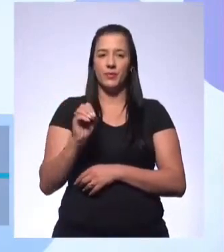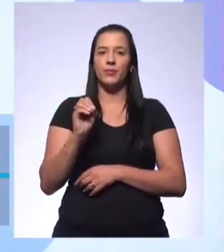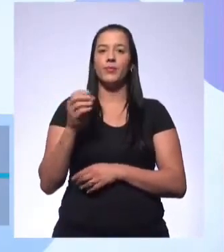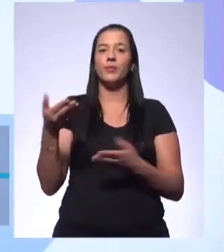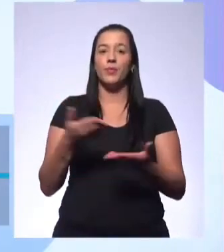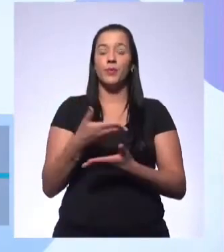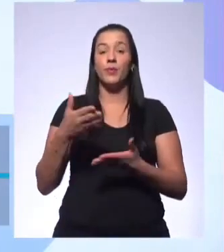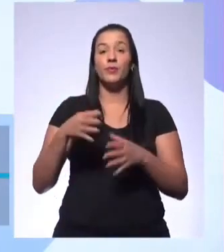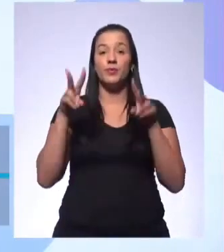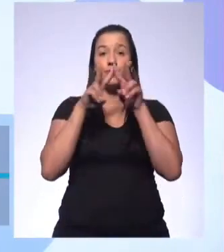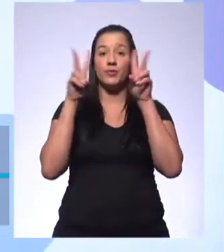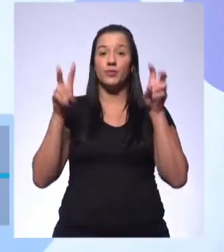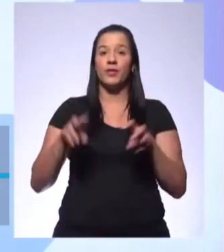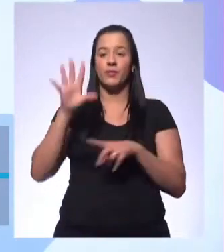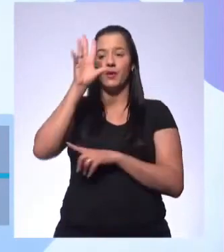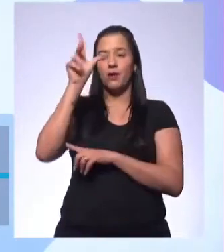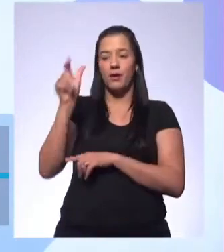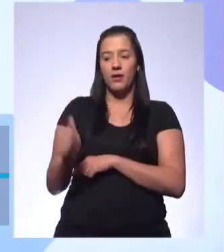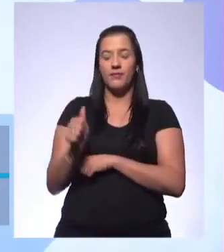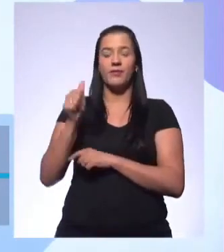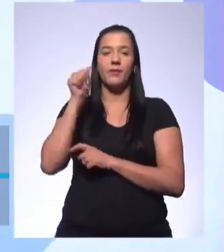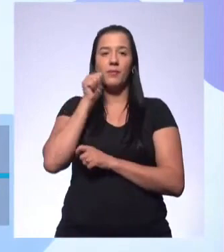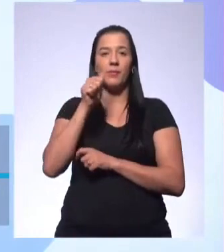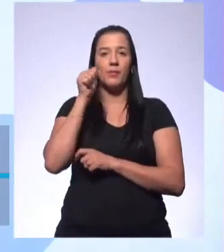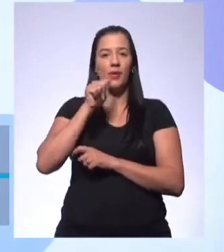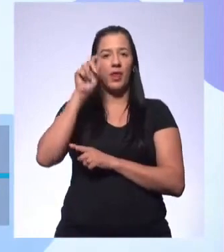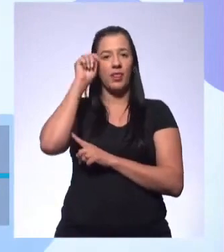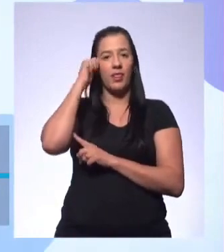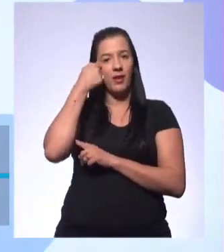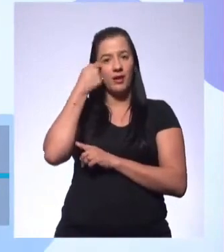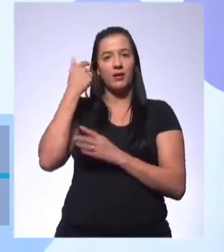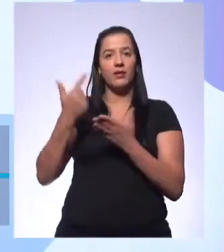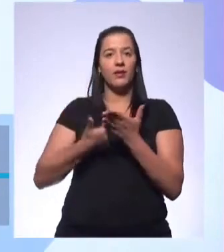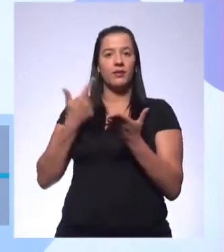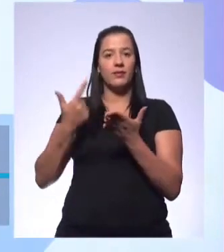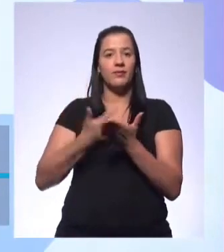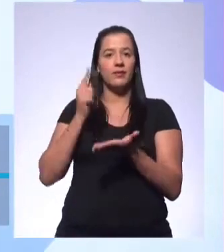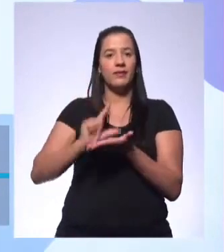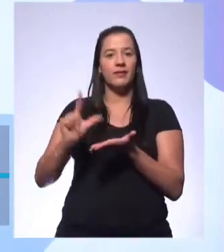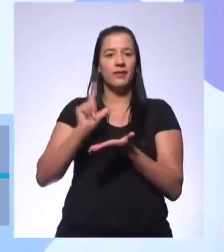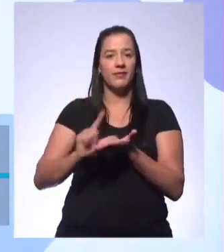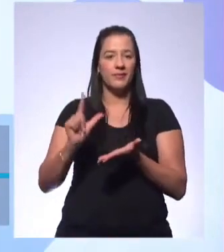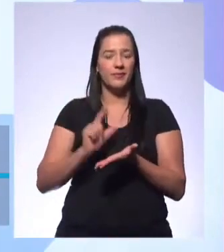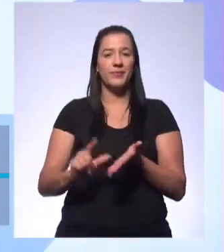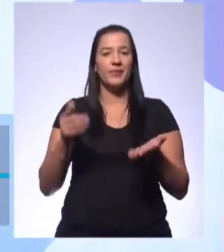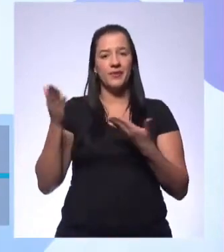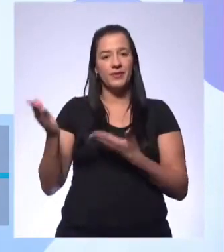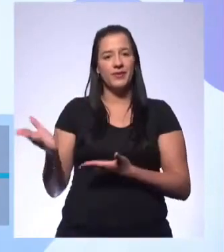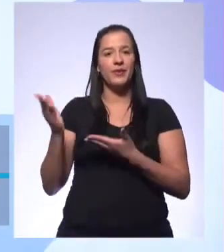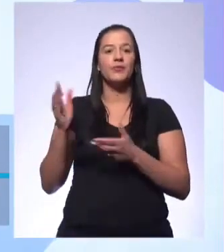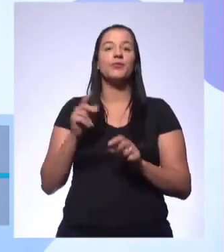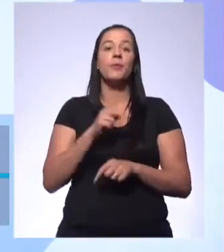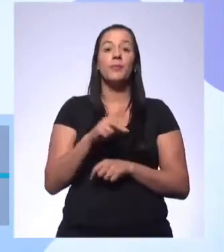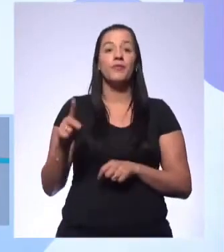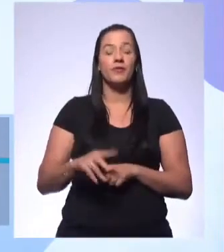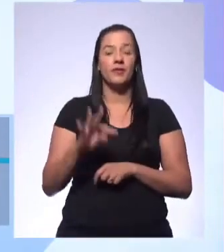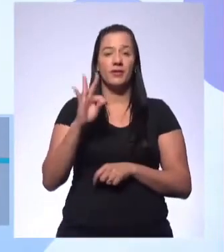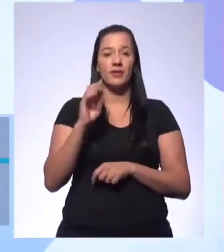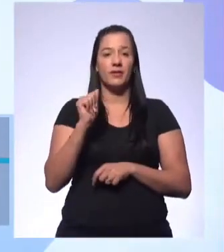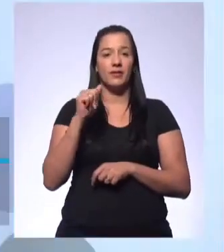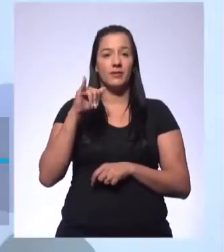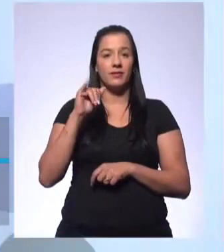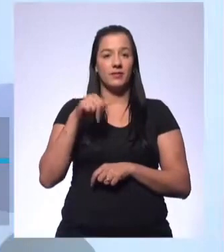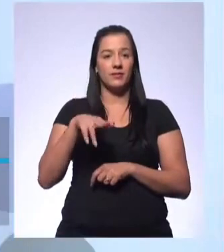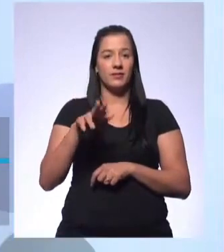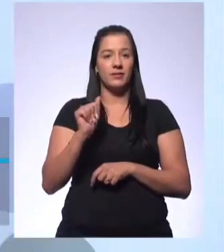hoje África, a mulher negra na literatura, com a queridíssima professora Tayana. Tudo bem, professora Tayana? Tudo bem, professor